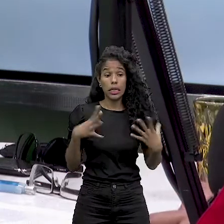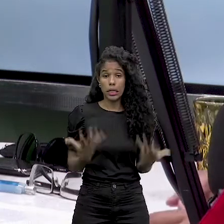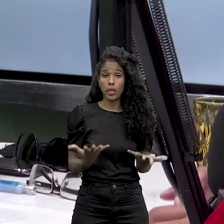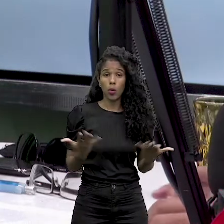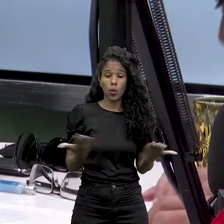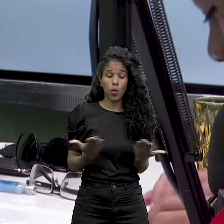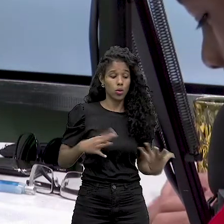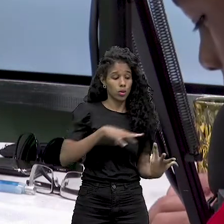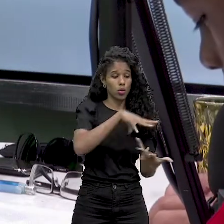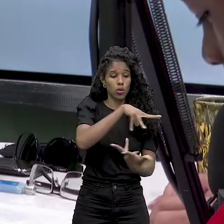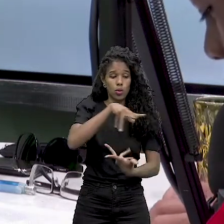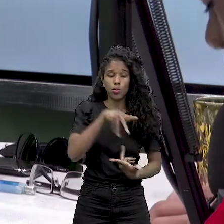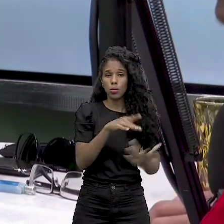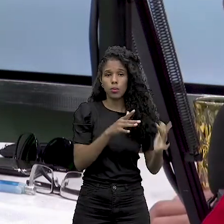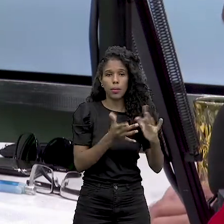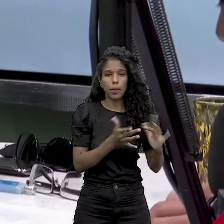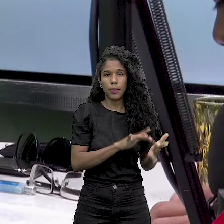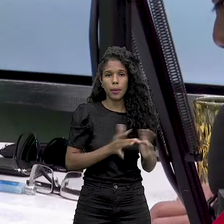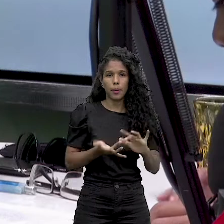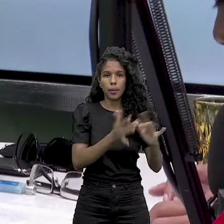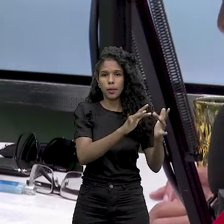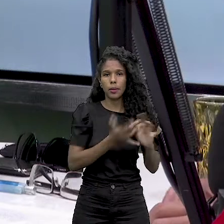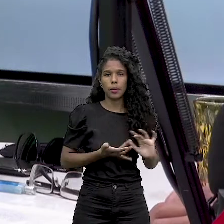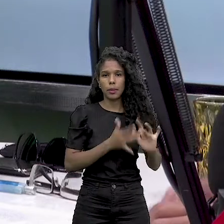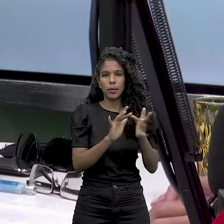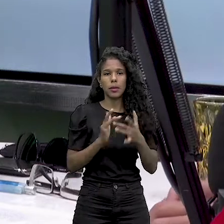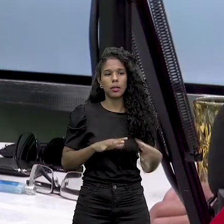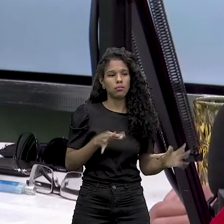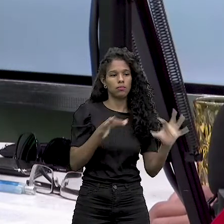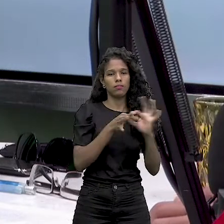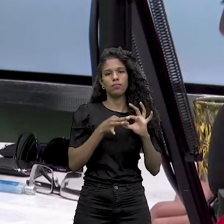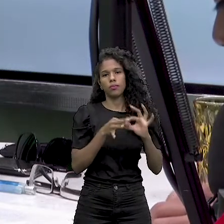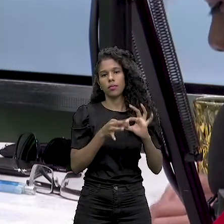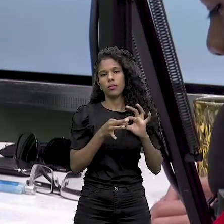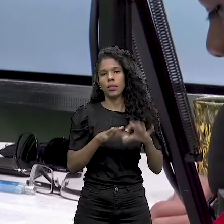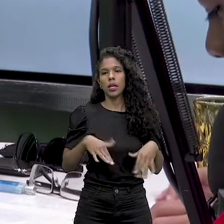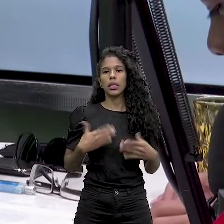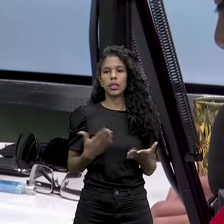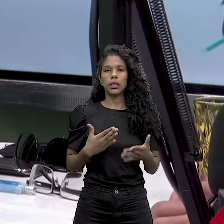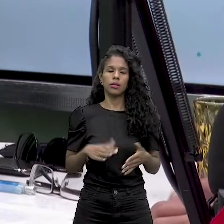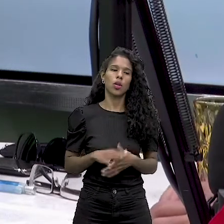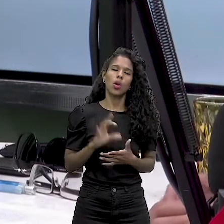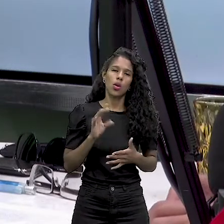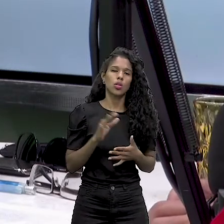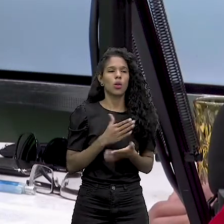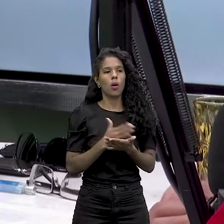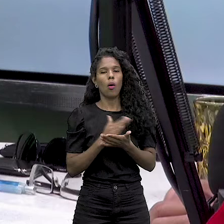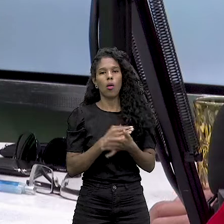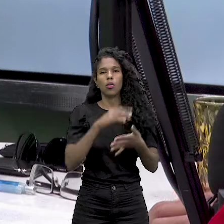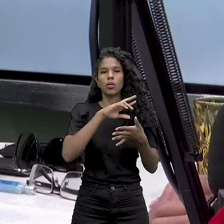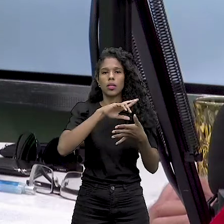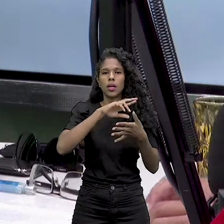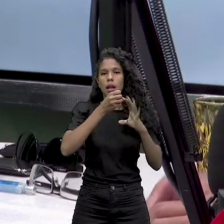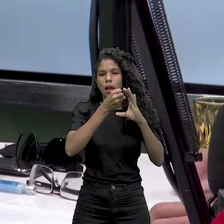Bom, essas são as chamadas características, né, da globalização.